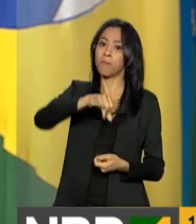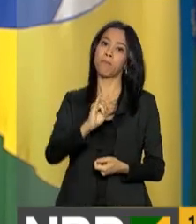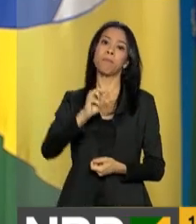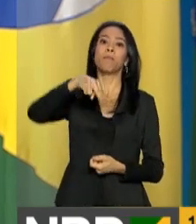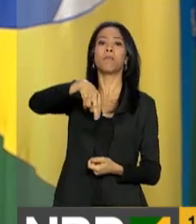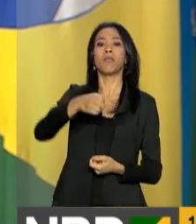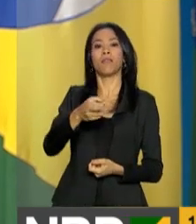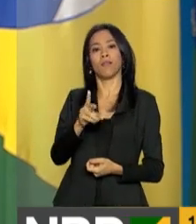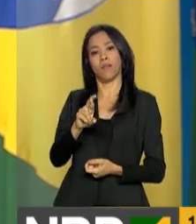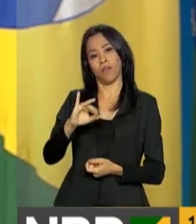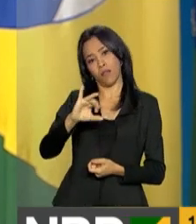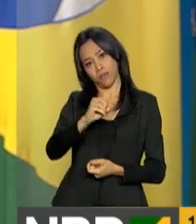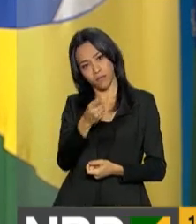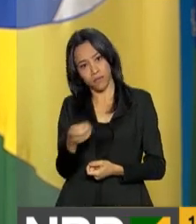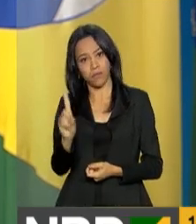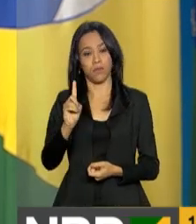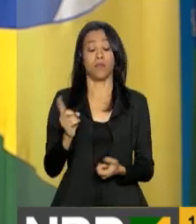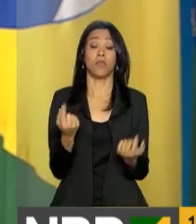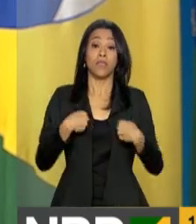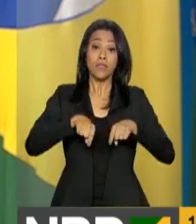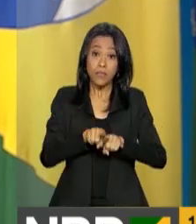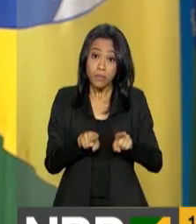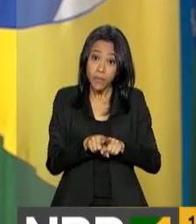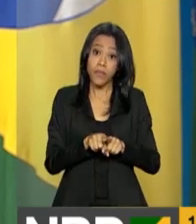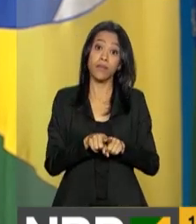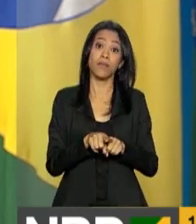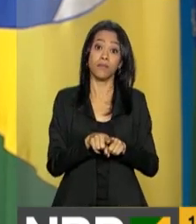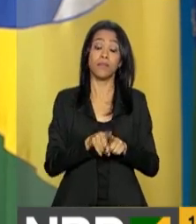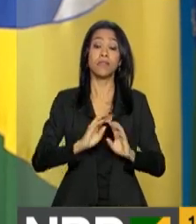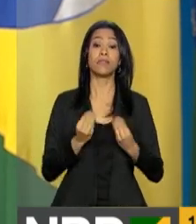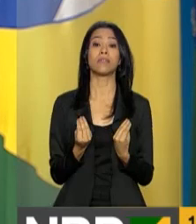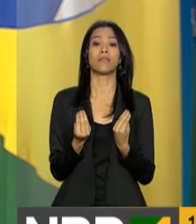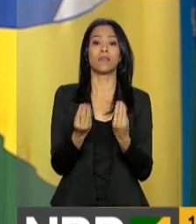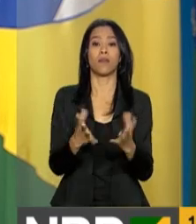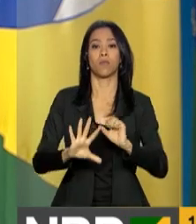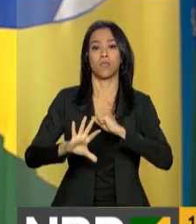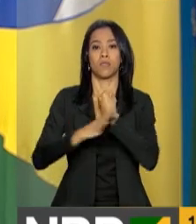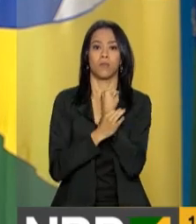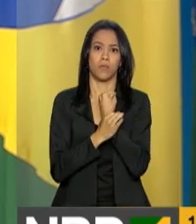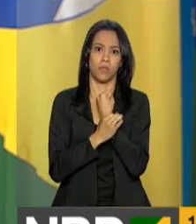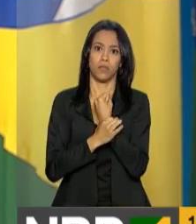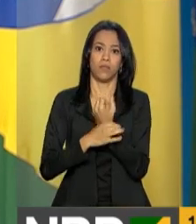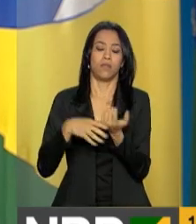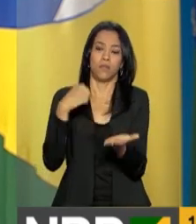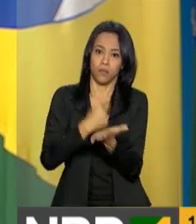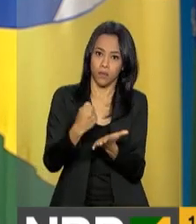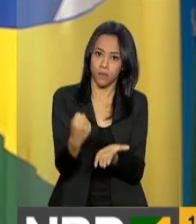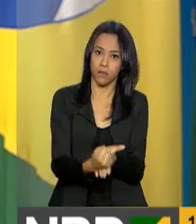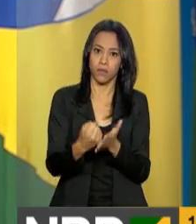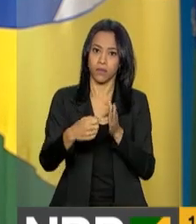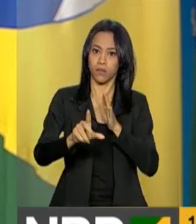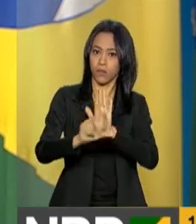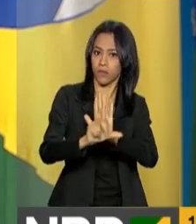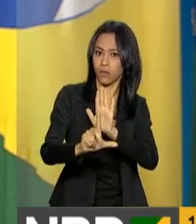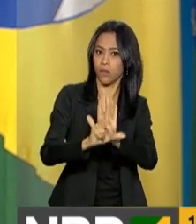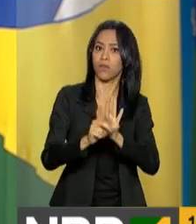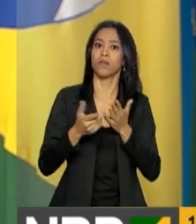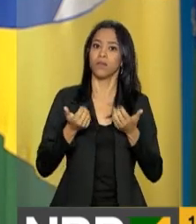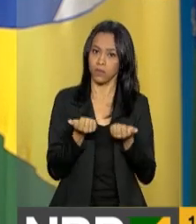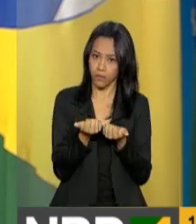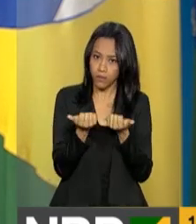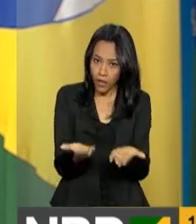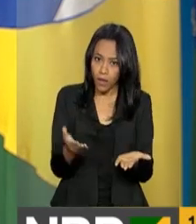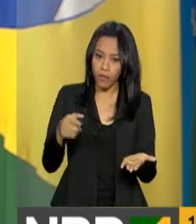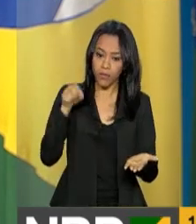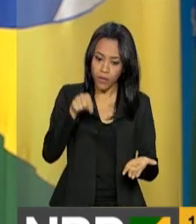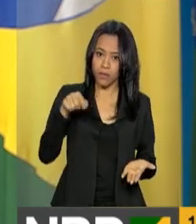de incrementar a segurança jurídica como foi dito nas palavras que ouvimos também de